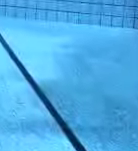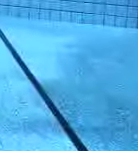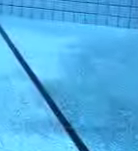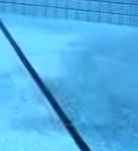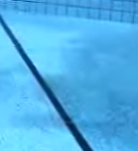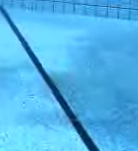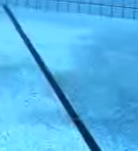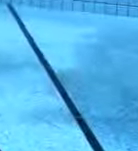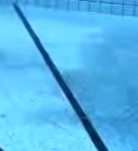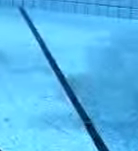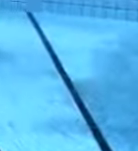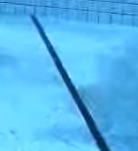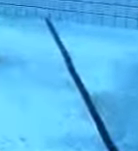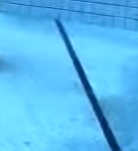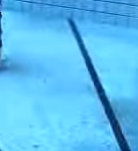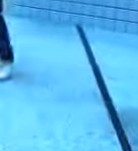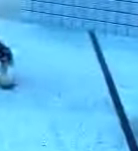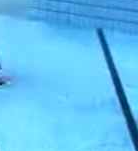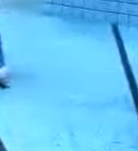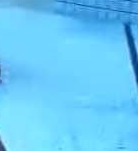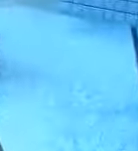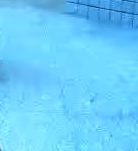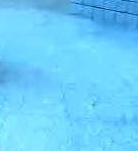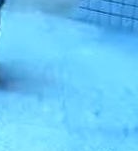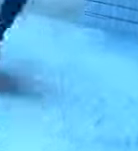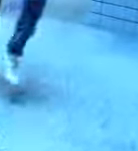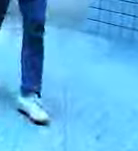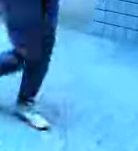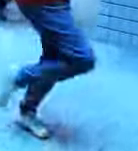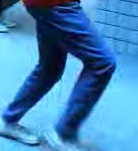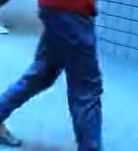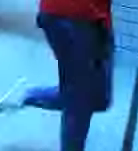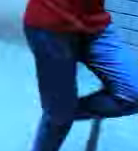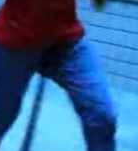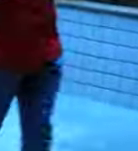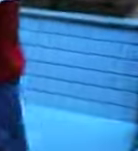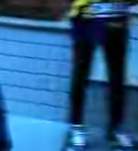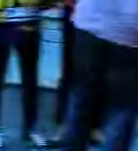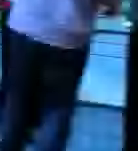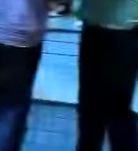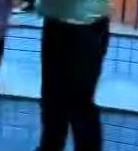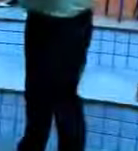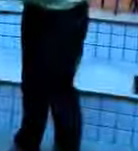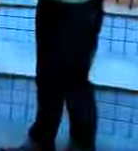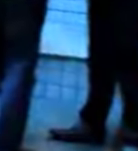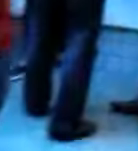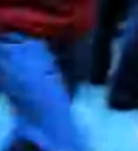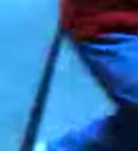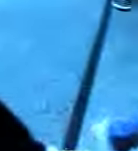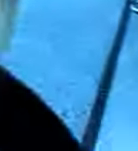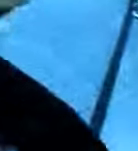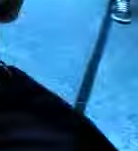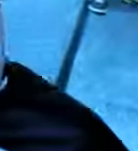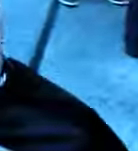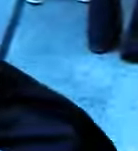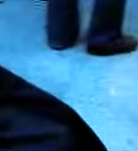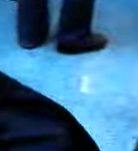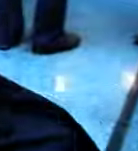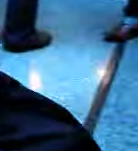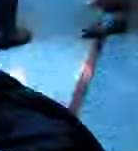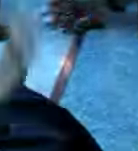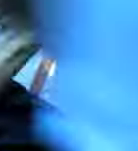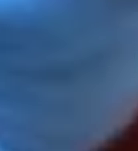Mulher sem deficiência dança com o menino em cadeira de rodas. Ela tira um chapéu branco da cabeça dele e bota na cabeça dela. Devolve o chapéu